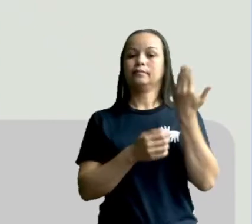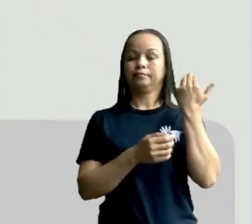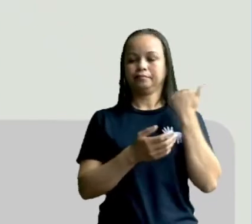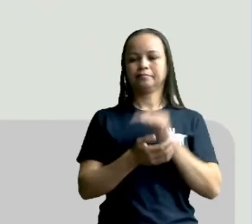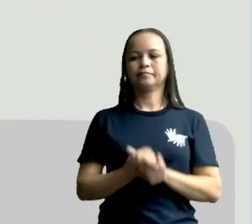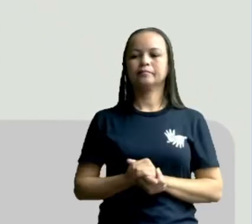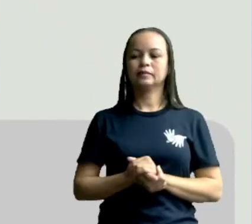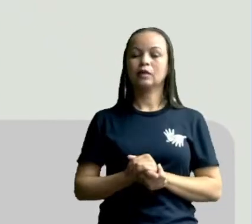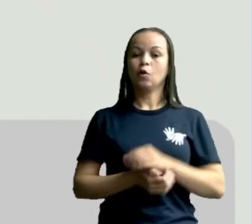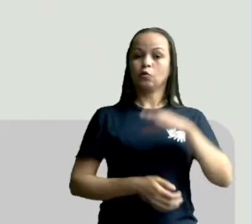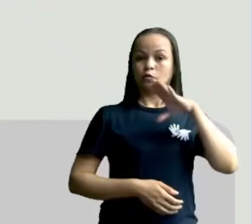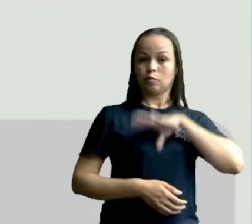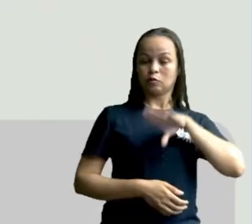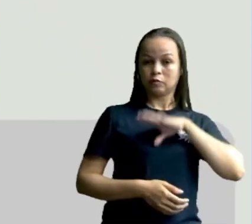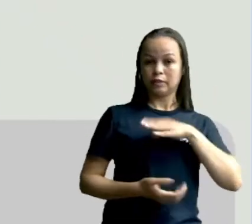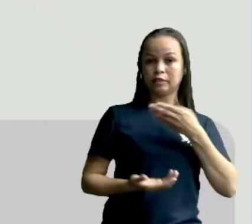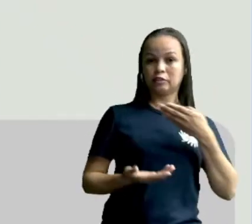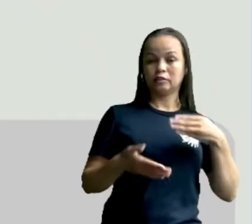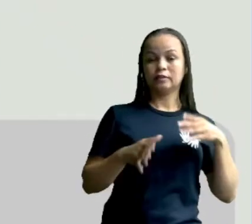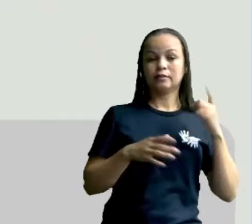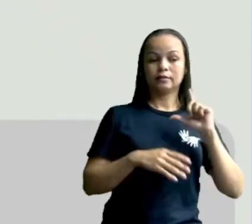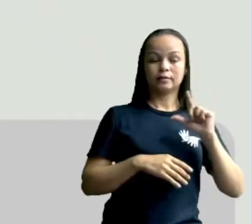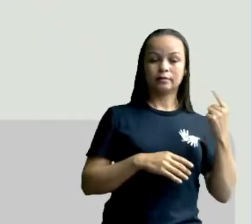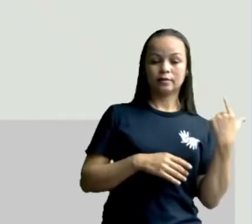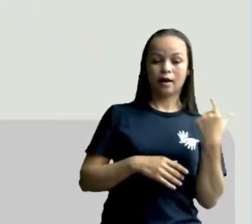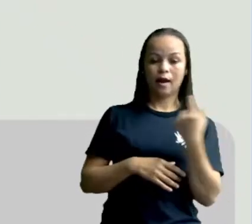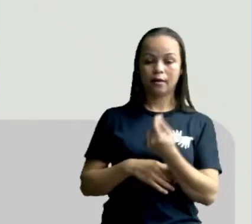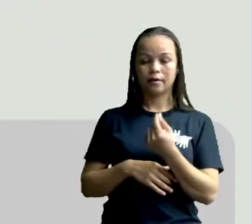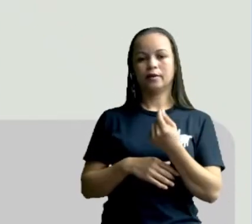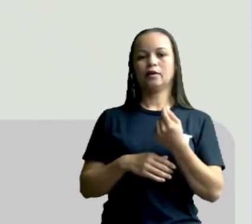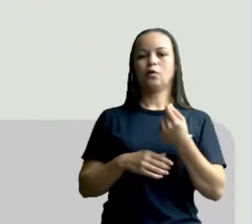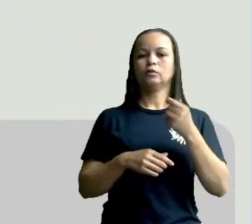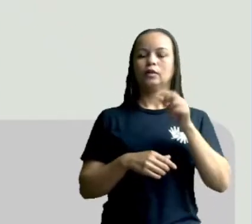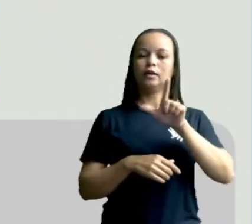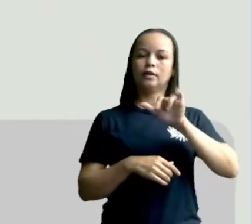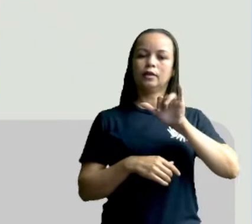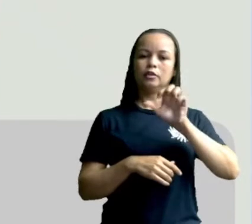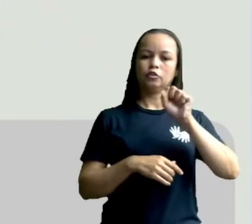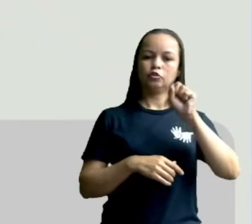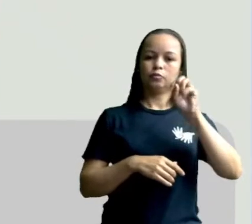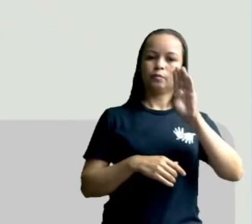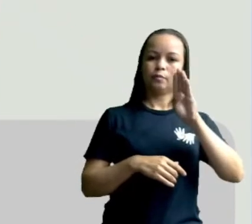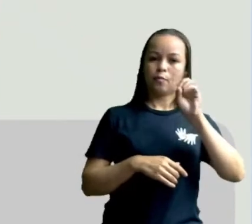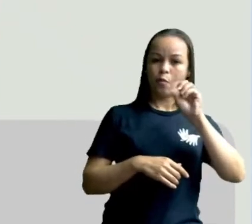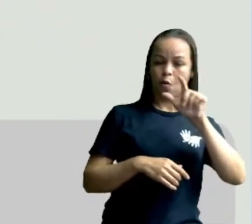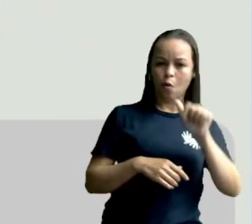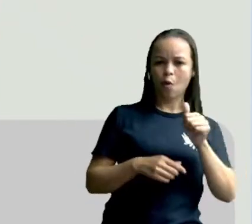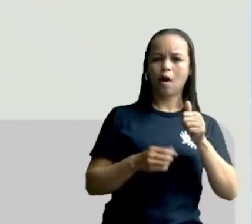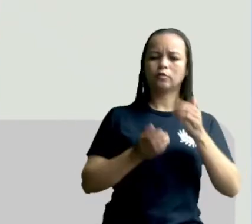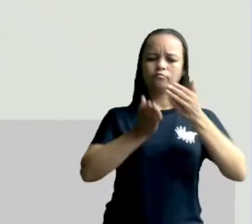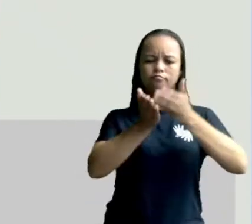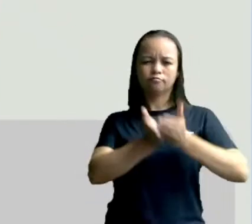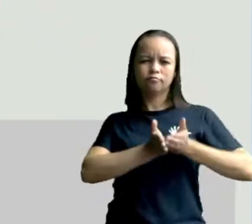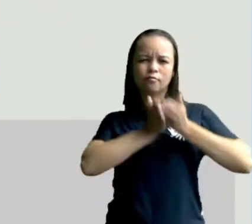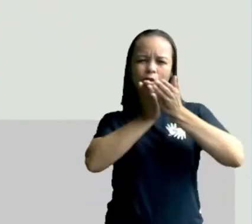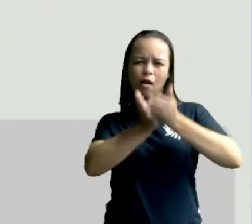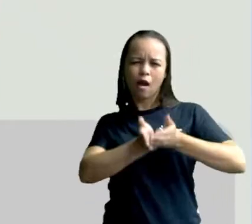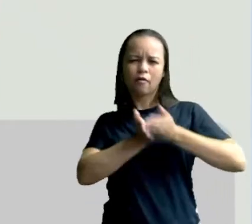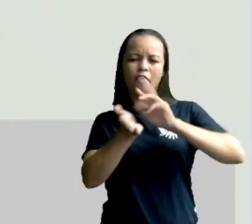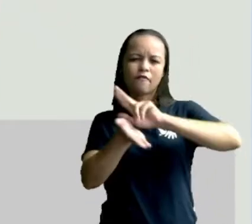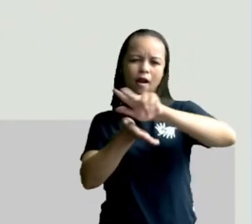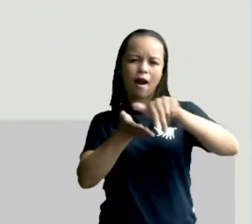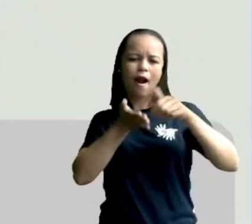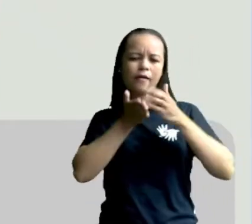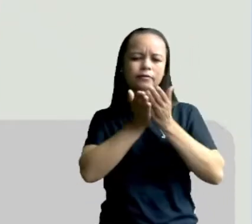saíram de Lisboa a caminho das Índias, numa grande expedição, com várias embarcações, e essa